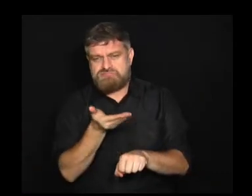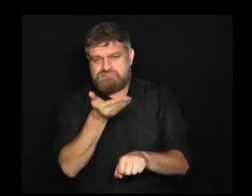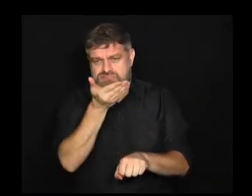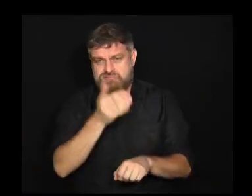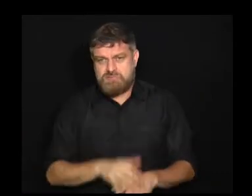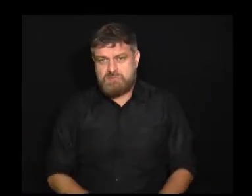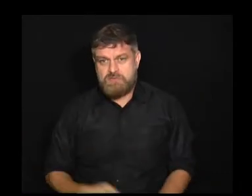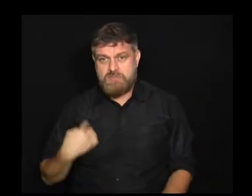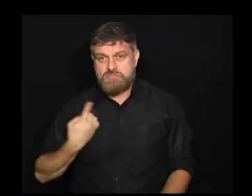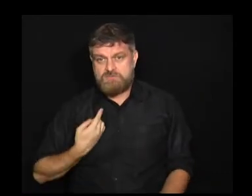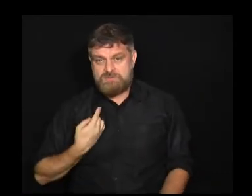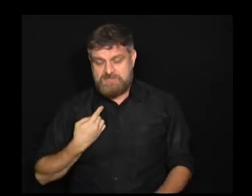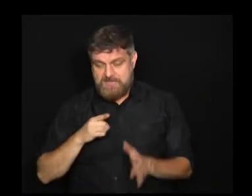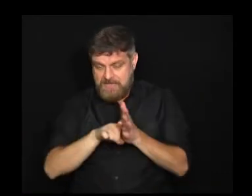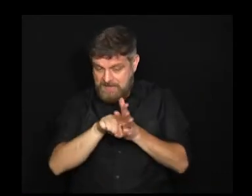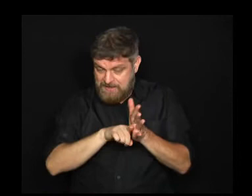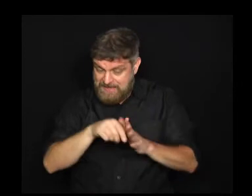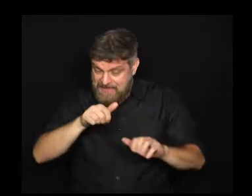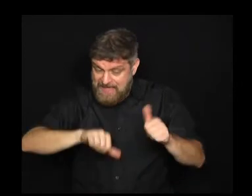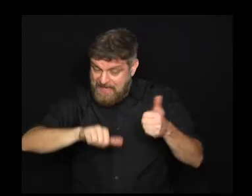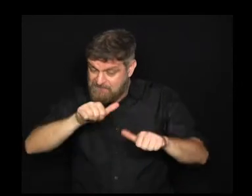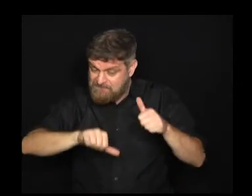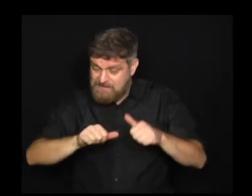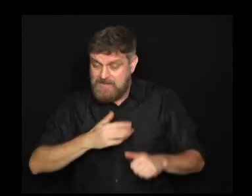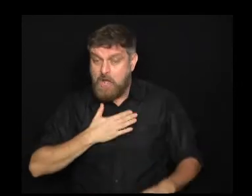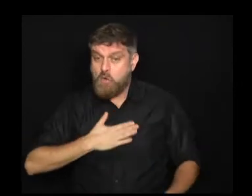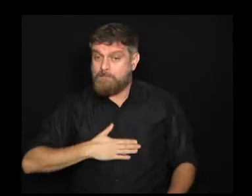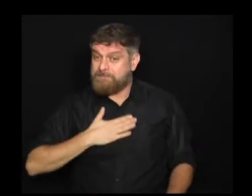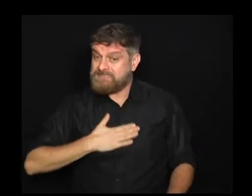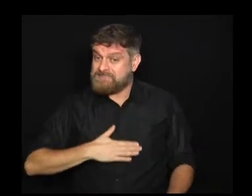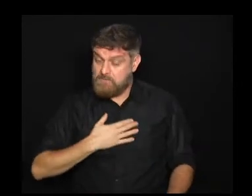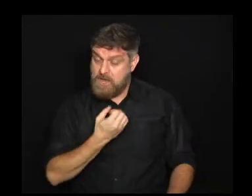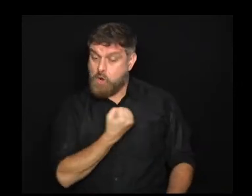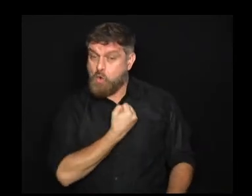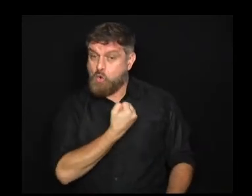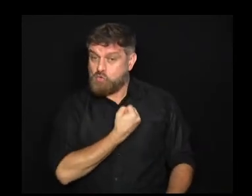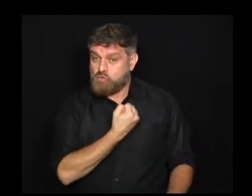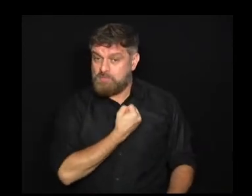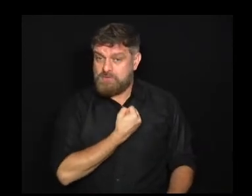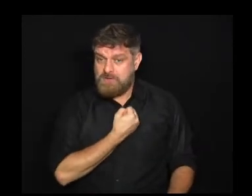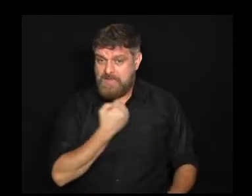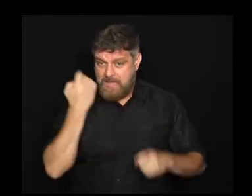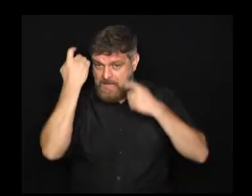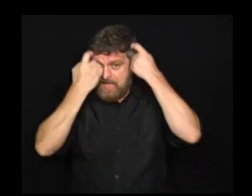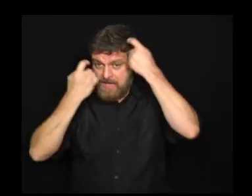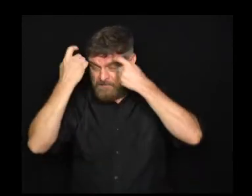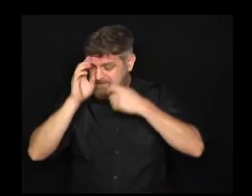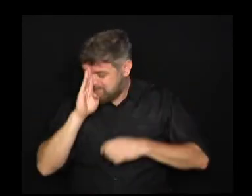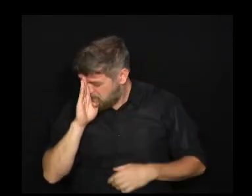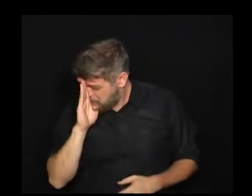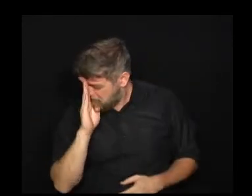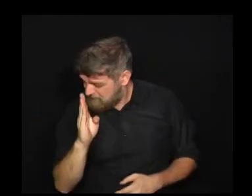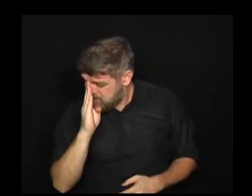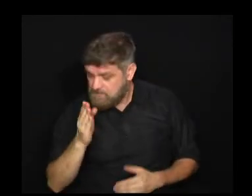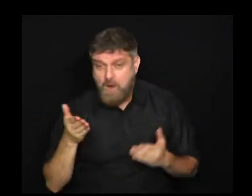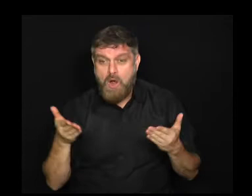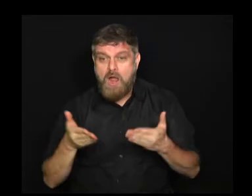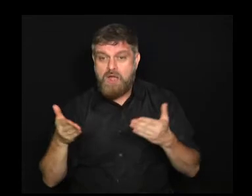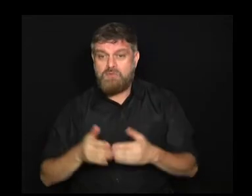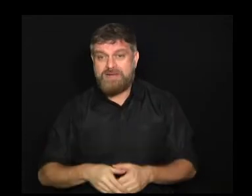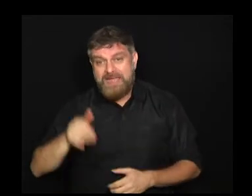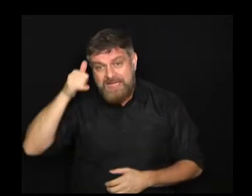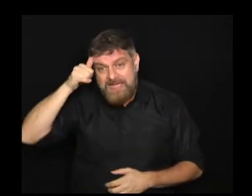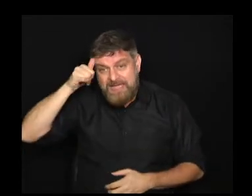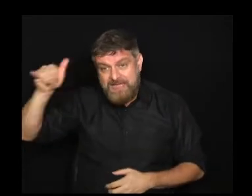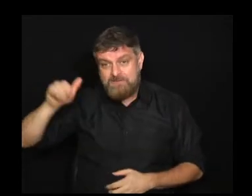questão que a gente vai ter que analisar com mais calma, ver o tamanho do problema. Mas, por enquanto, a maior preocupação que eu acho que a gente tem que ter é tentar